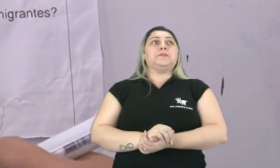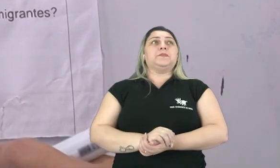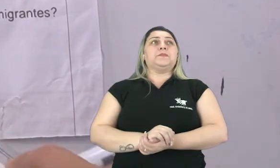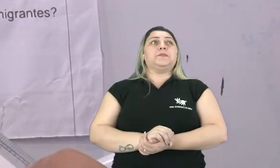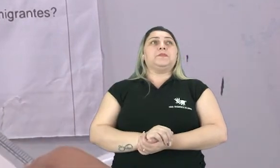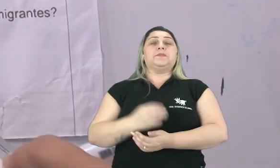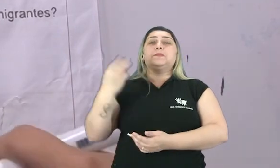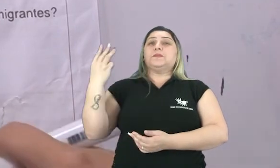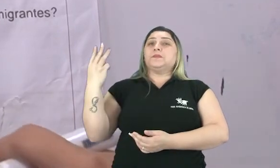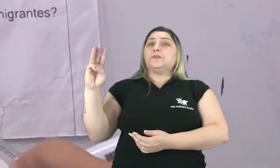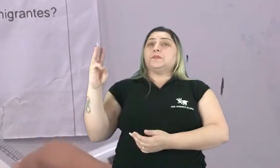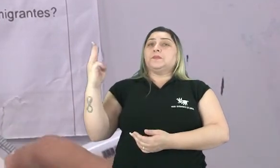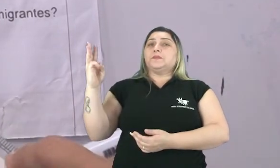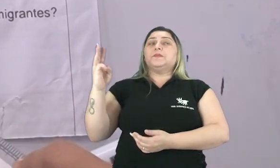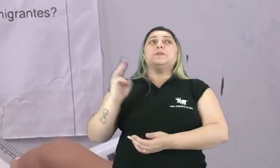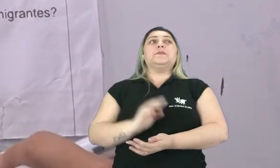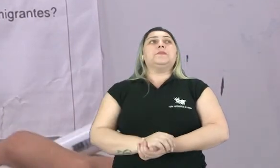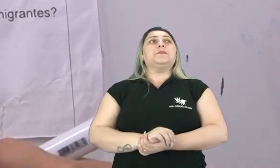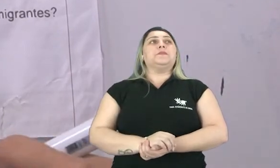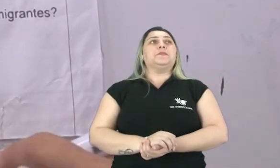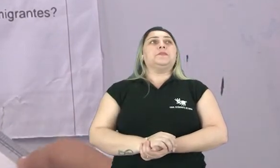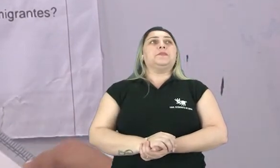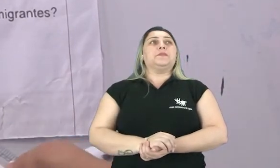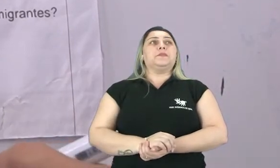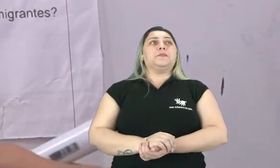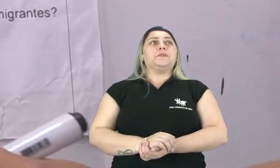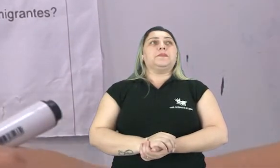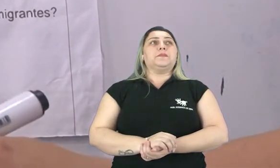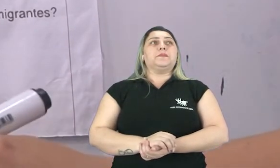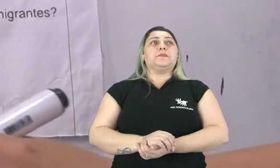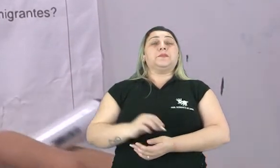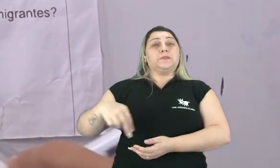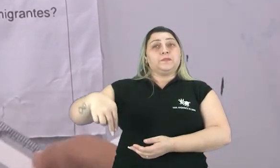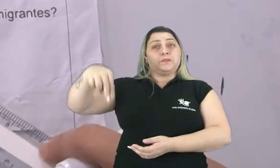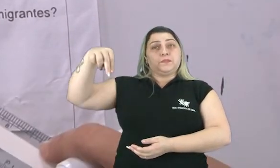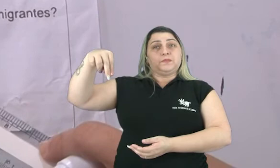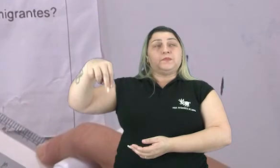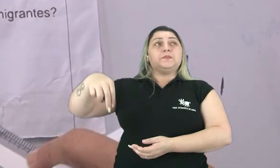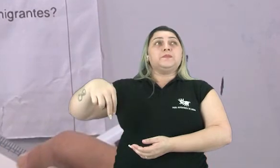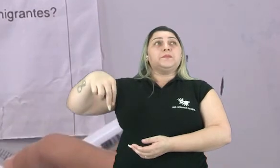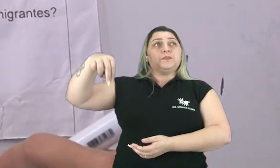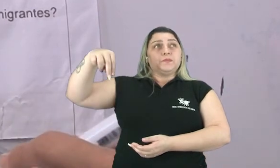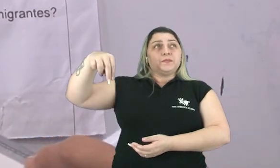Maranhão, faz parte do Nordeste, né? Aqui, ó, do Norte.